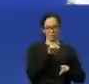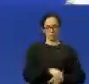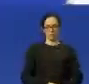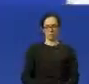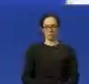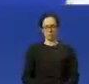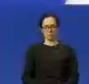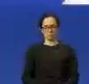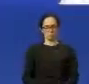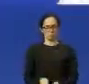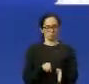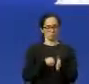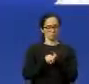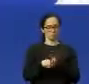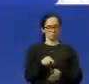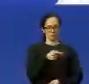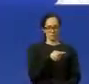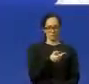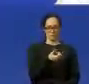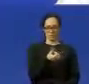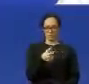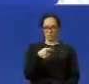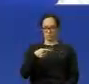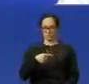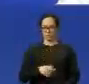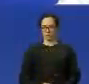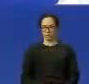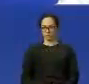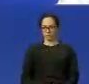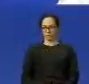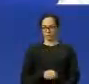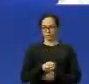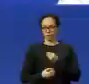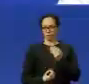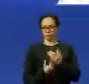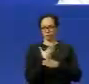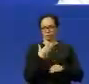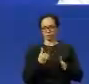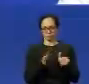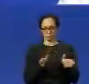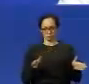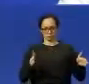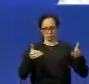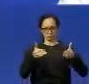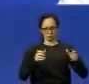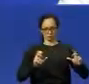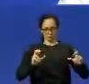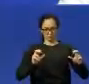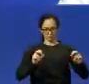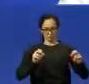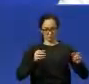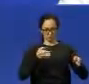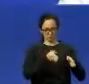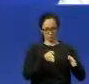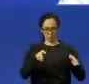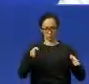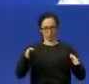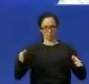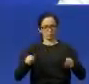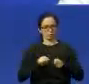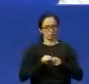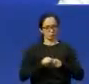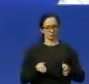Então, já na questão 161, fala sobre a construção de viveiros de lagostas por cooperativas locais de